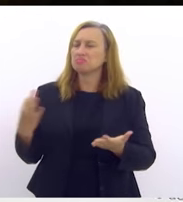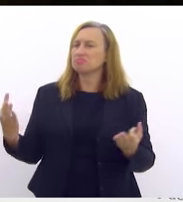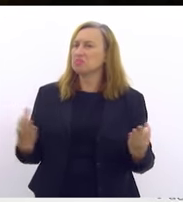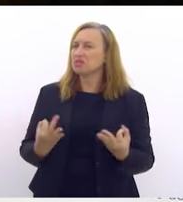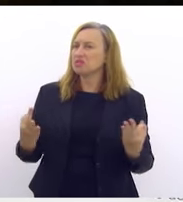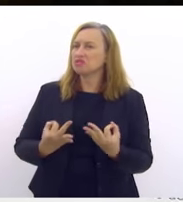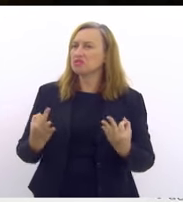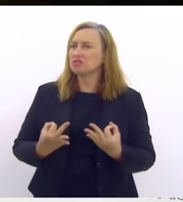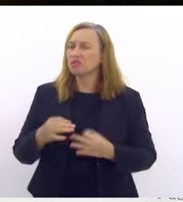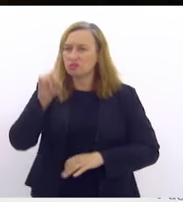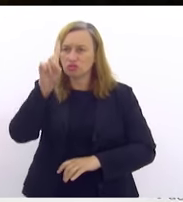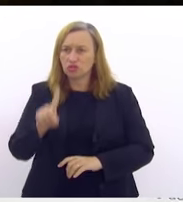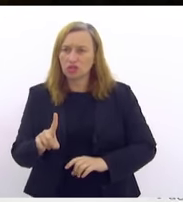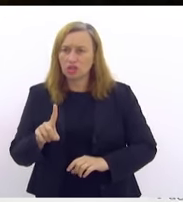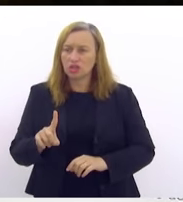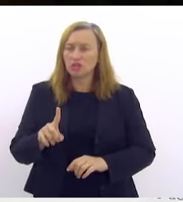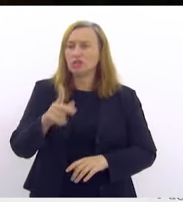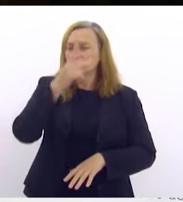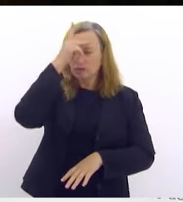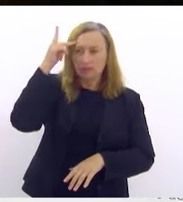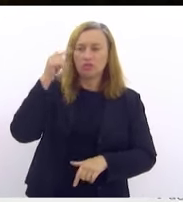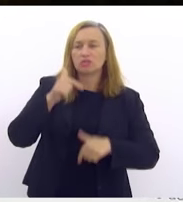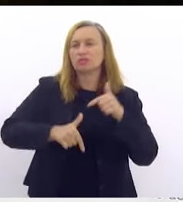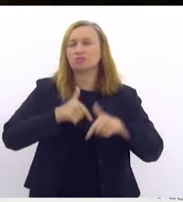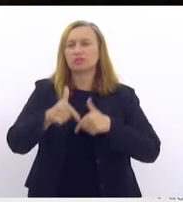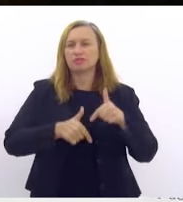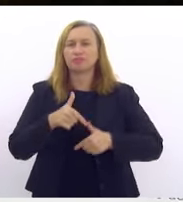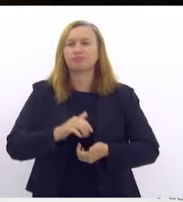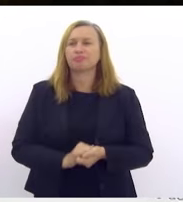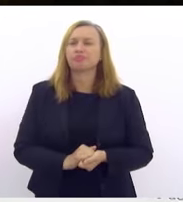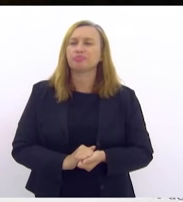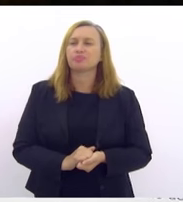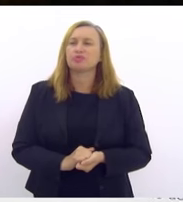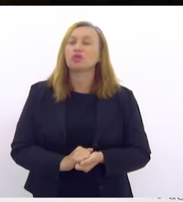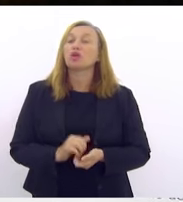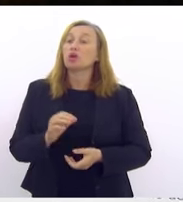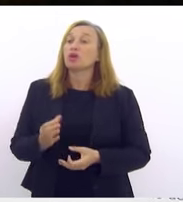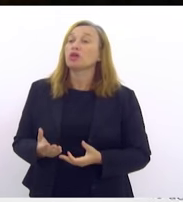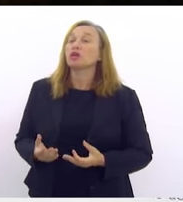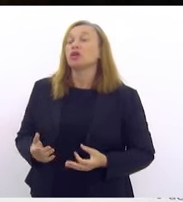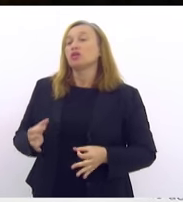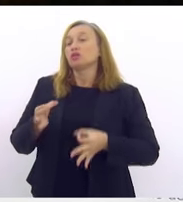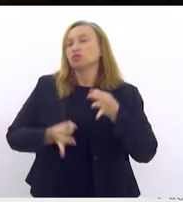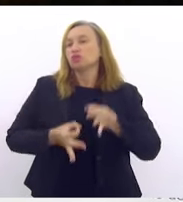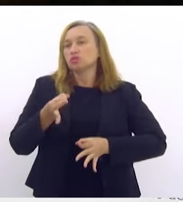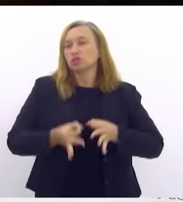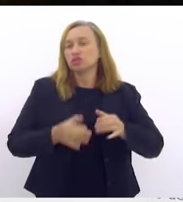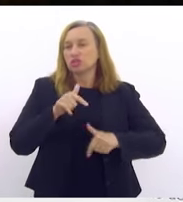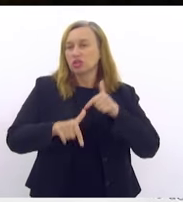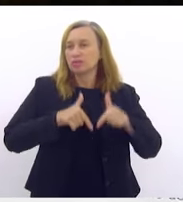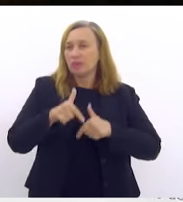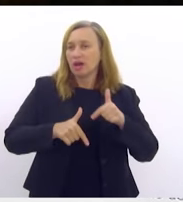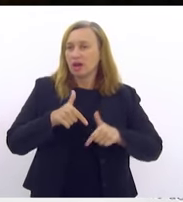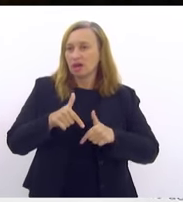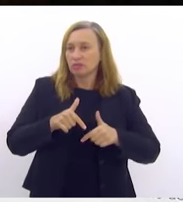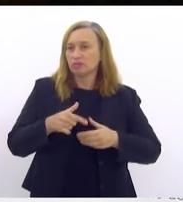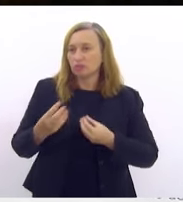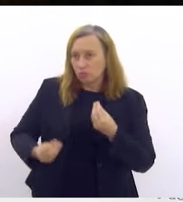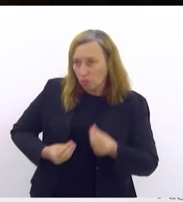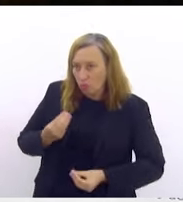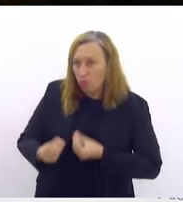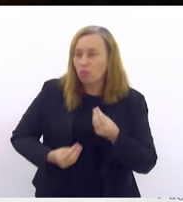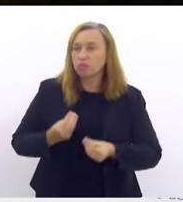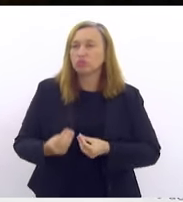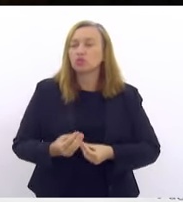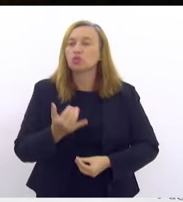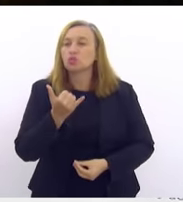a defesa do direito dos trabalhadores como Juiz do Trabalho exerceu a função como integrante e com